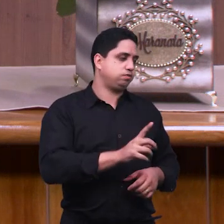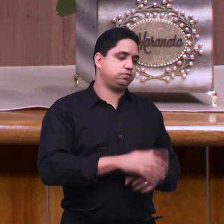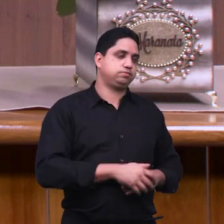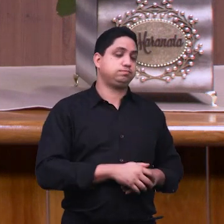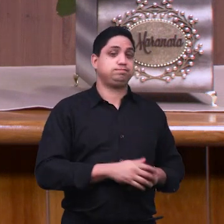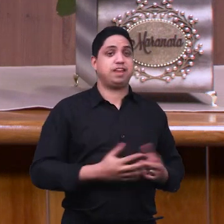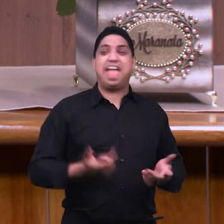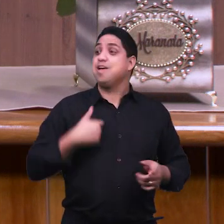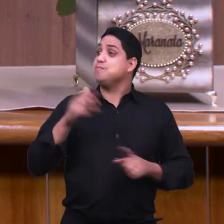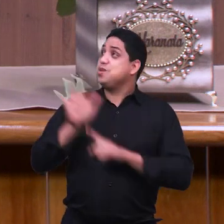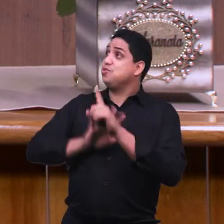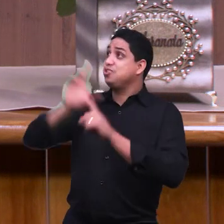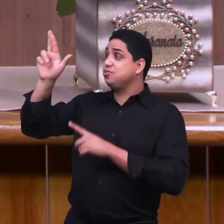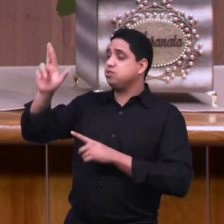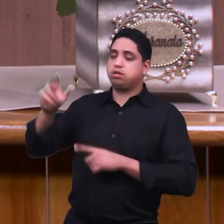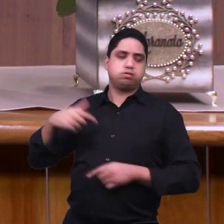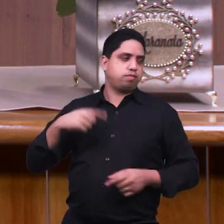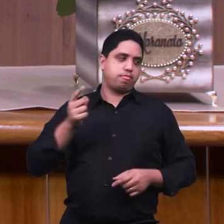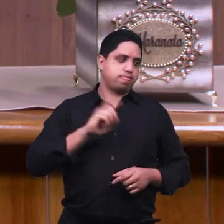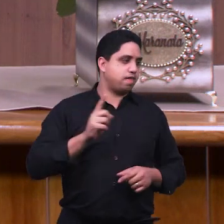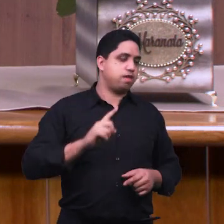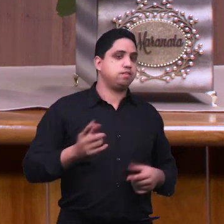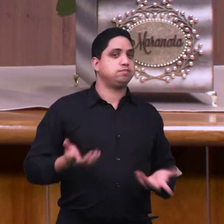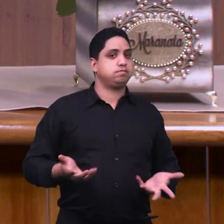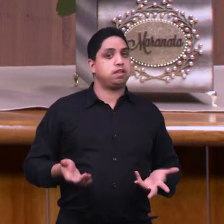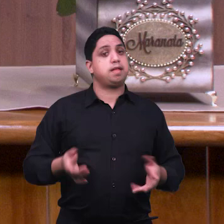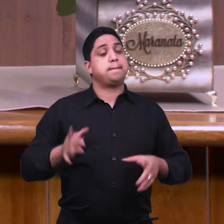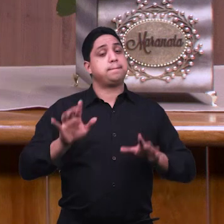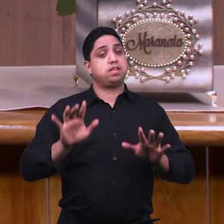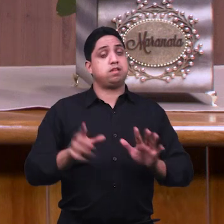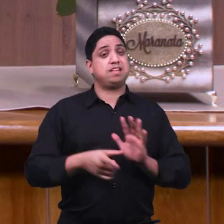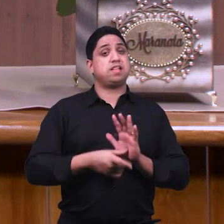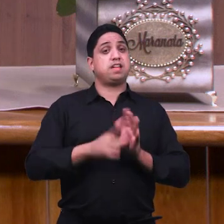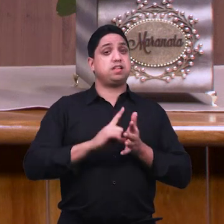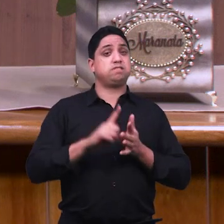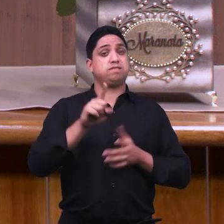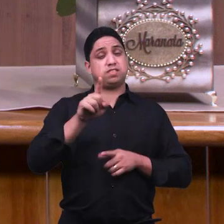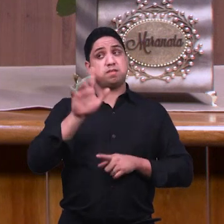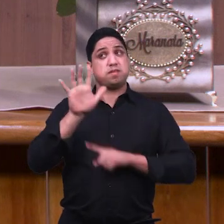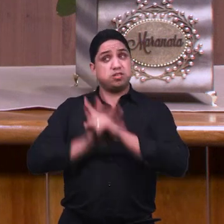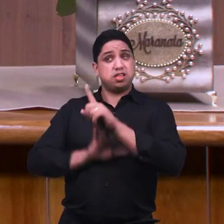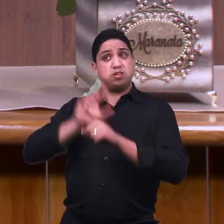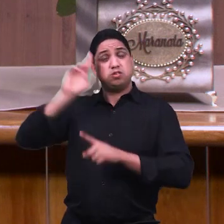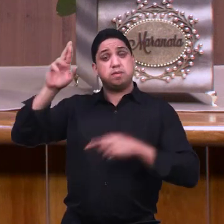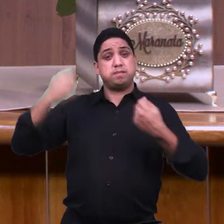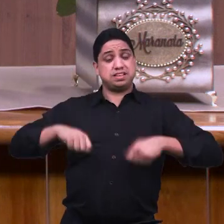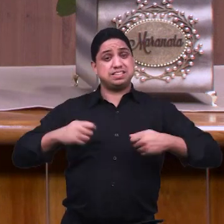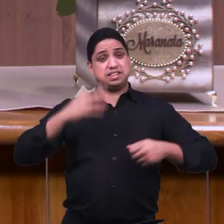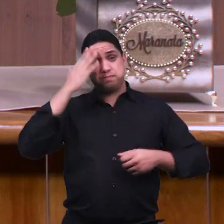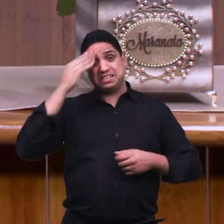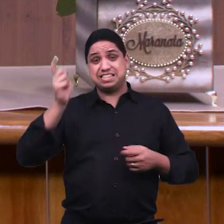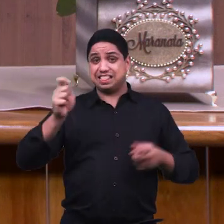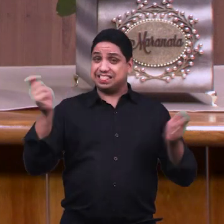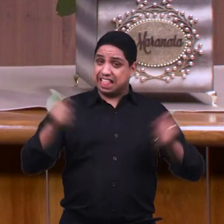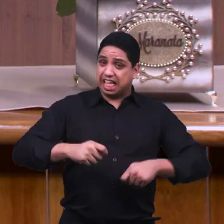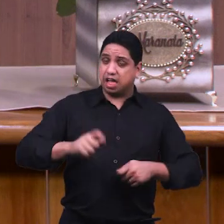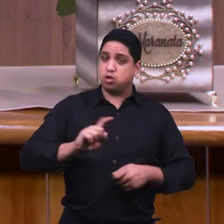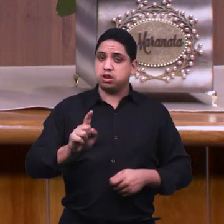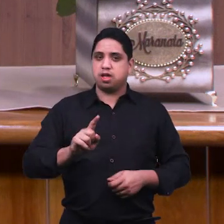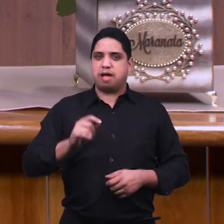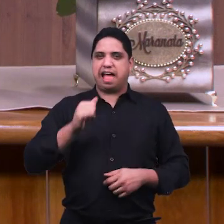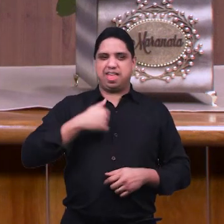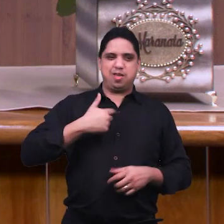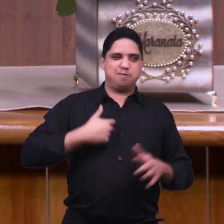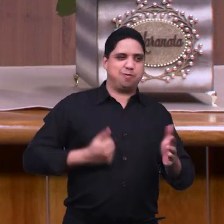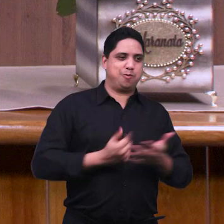decidir. Então, tem coisas que você vai consultar ao Senhor com condições. Eu vou consultar para comprar um apartamento. Mas, meu irmão, você não tem